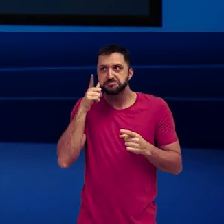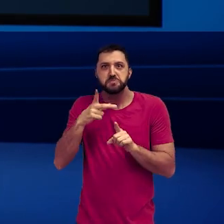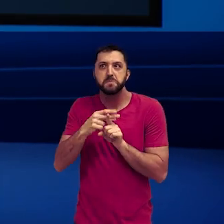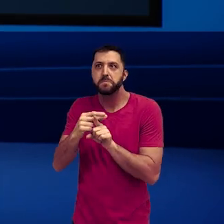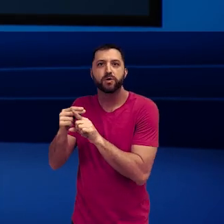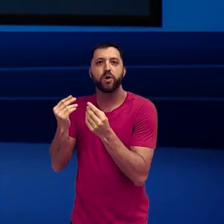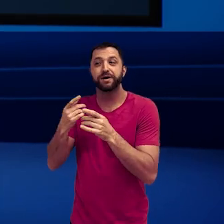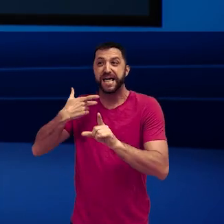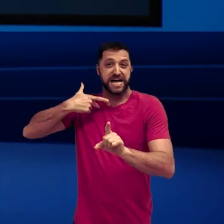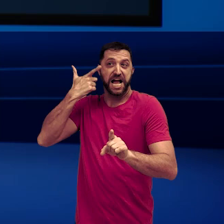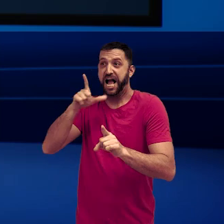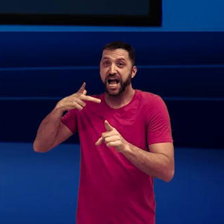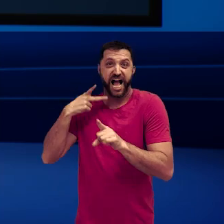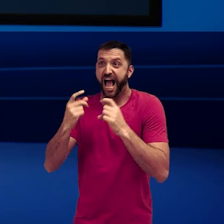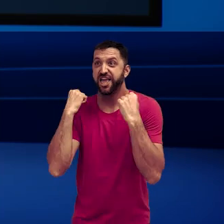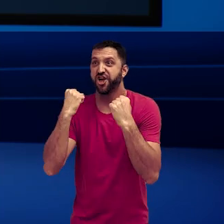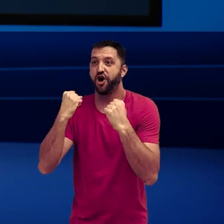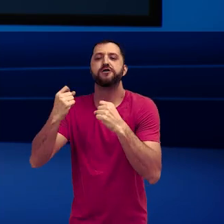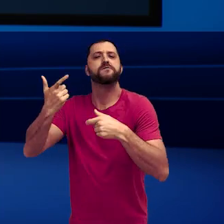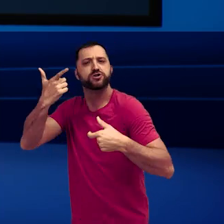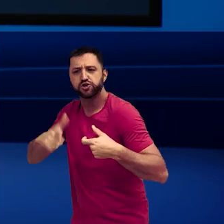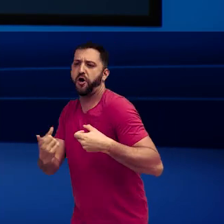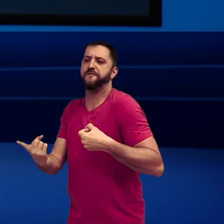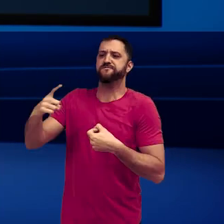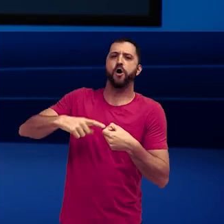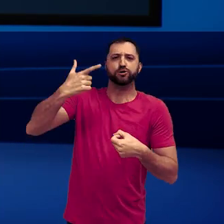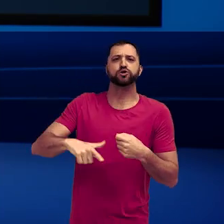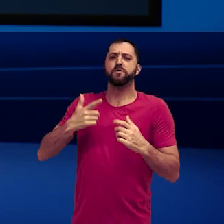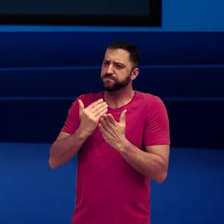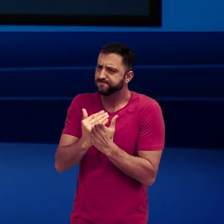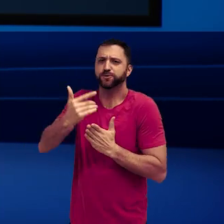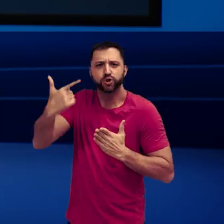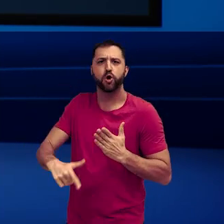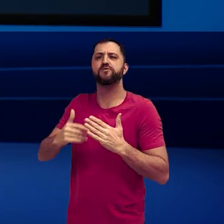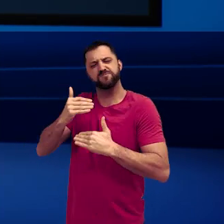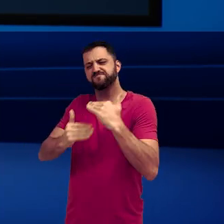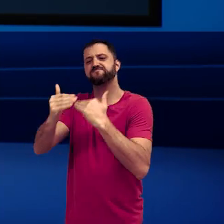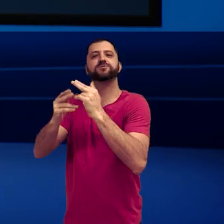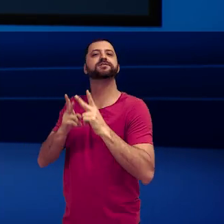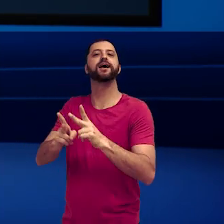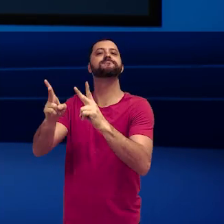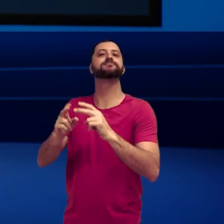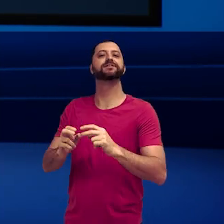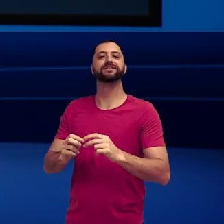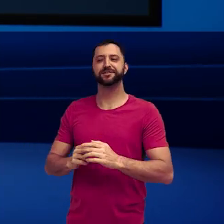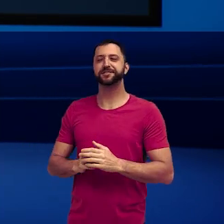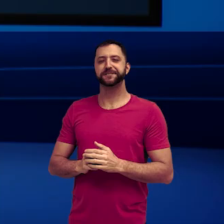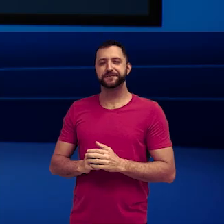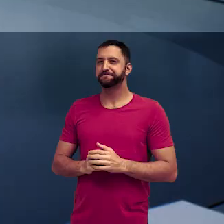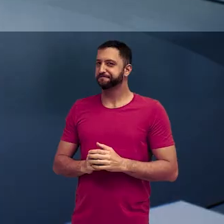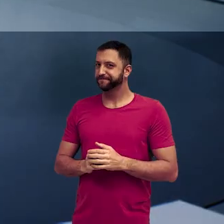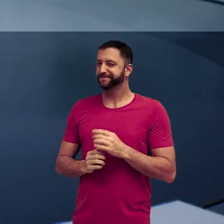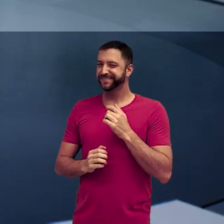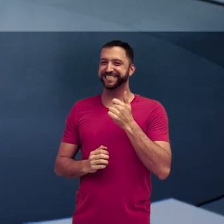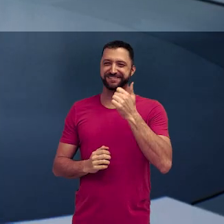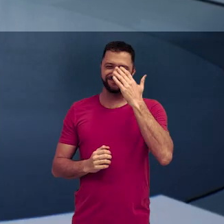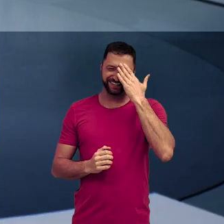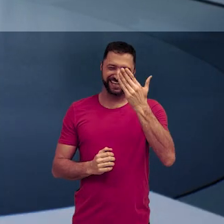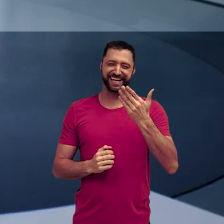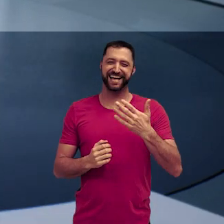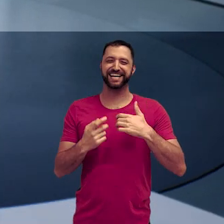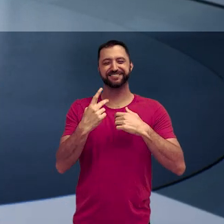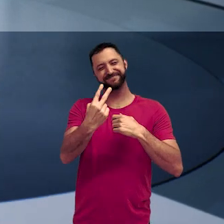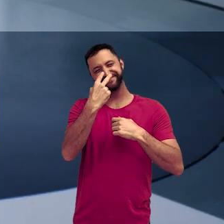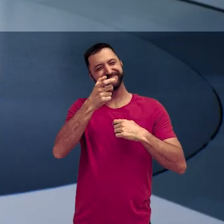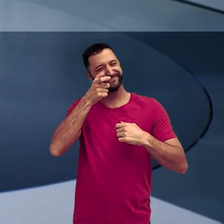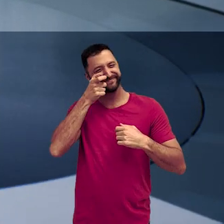e começa tudo de novo. Então, bora recomeçar quantas vezes forem necessárias. Meu povo, muito obrigada pelo